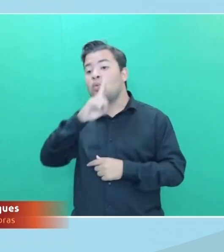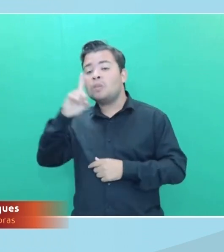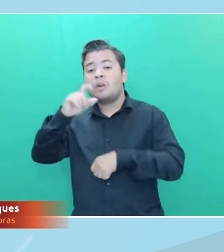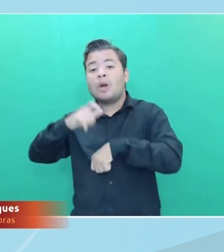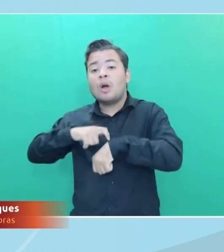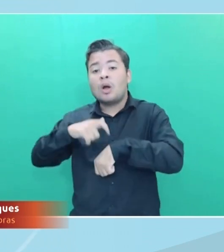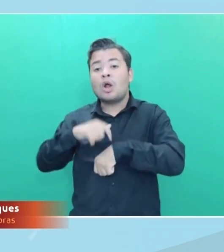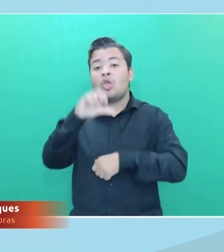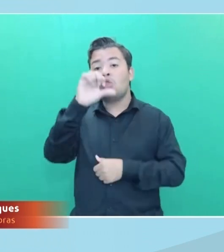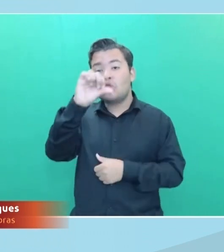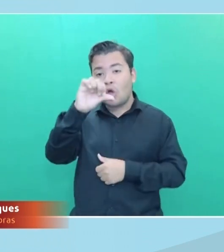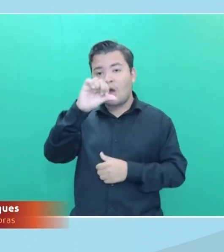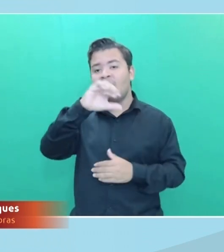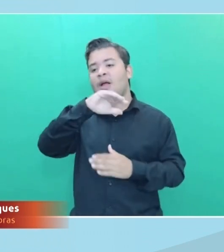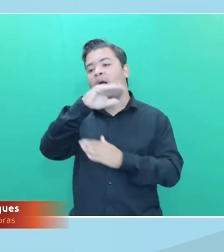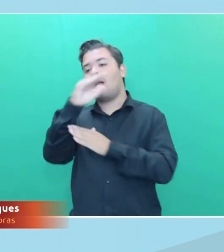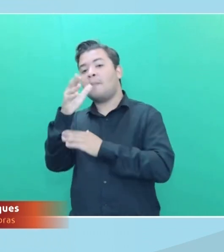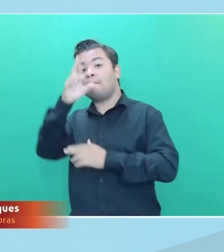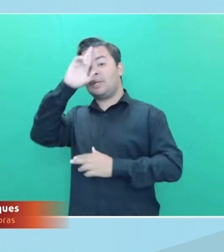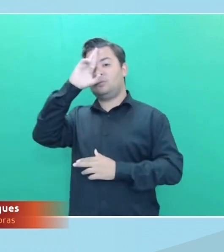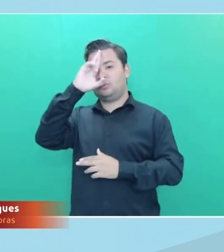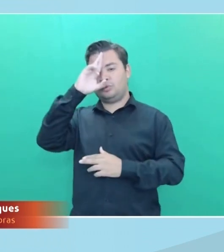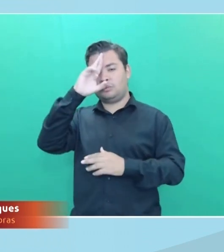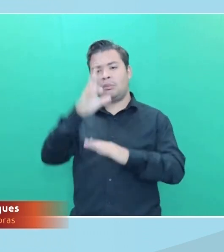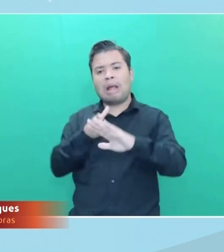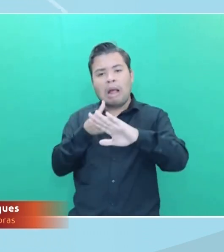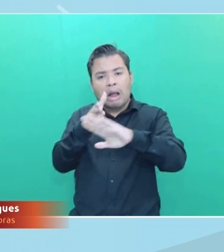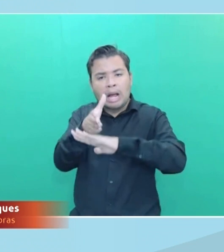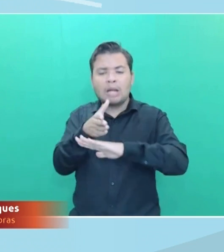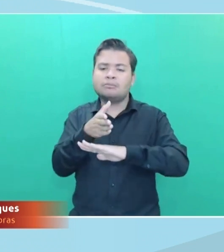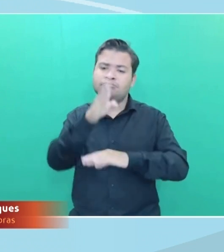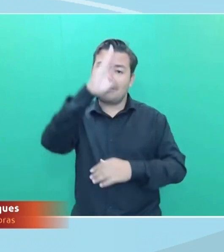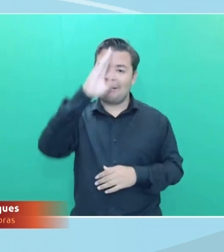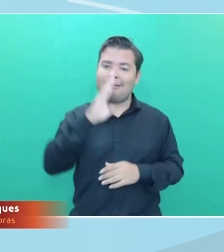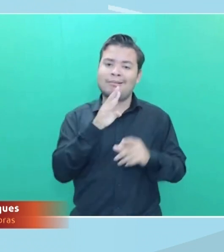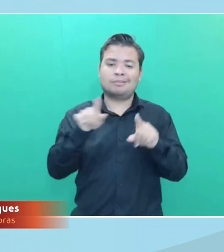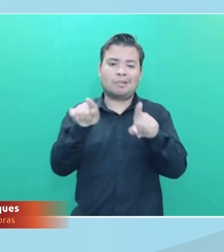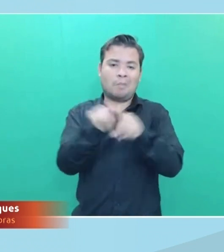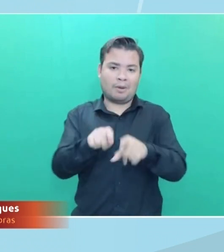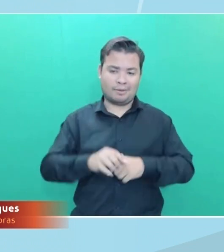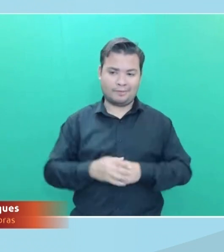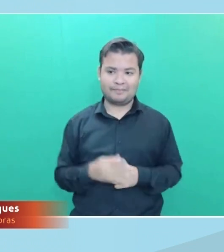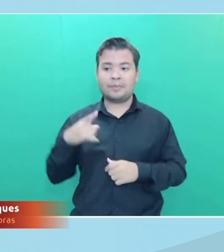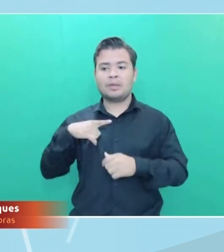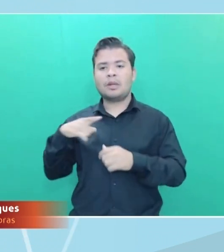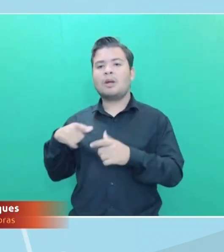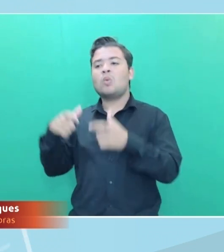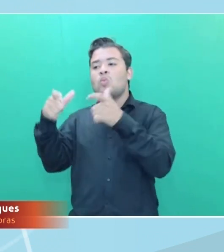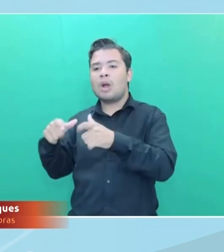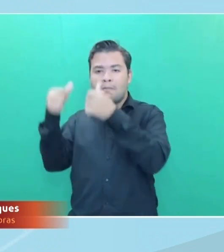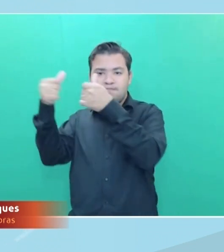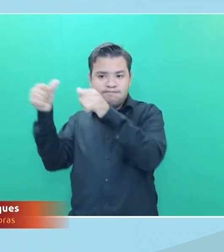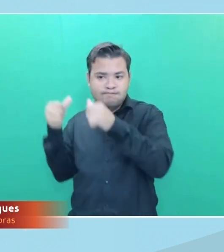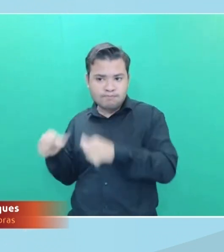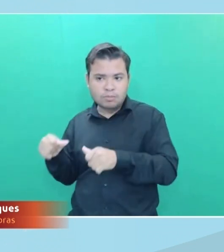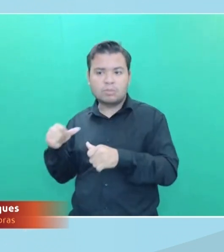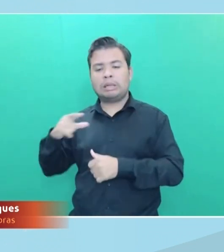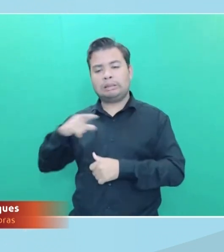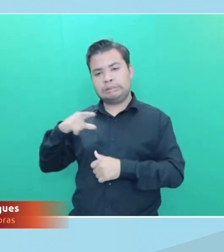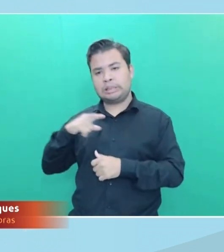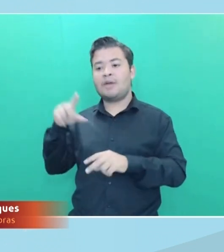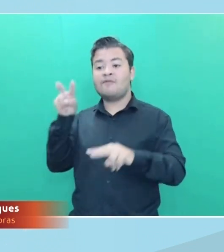ao meio-dia. A entrada também é gratuita, viu? As galerias recebem regularmente exposições